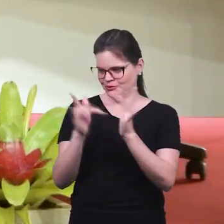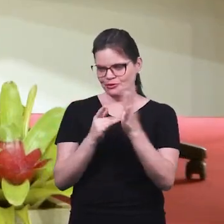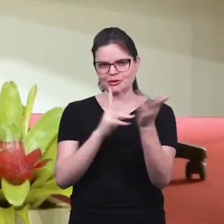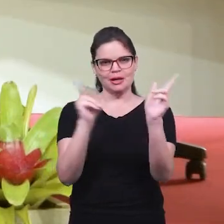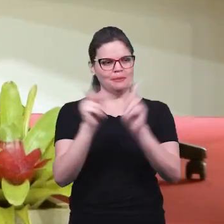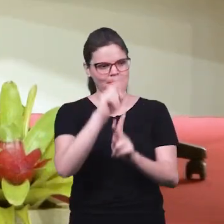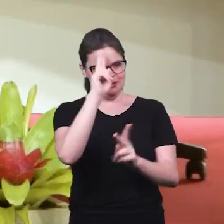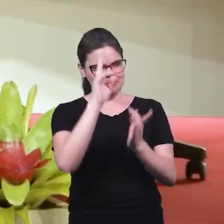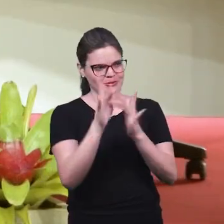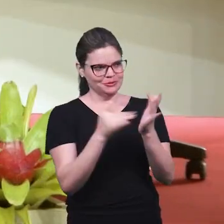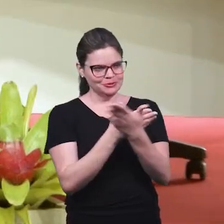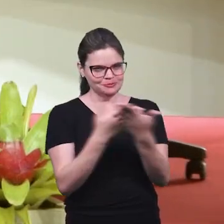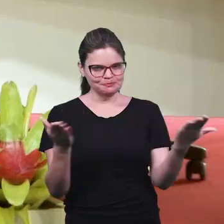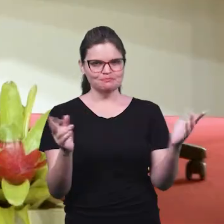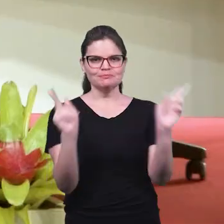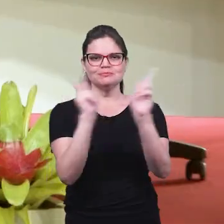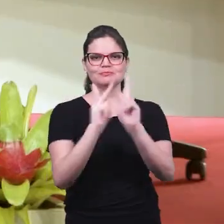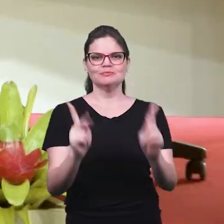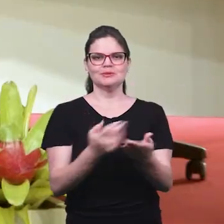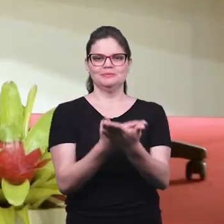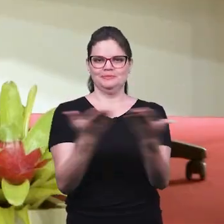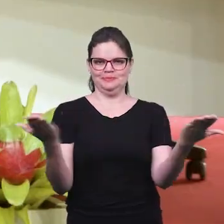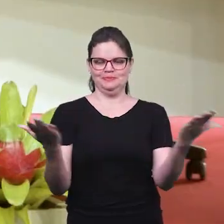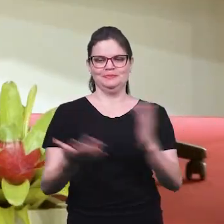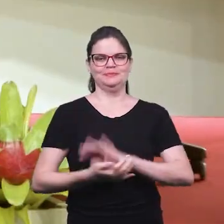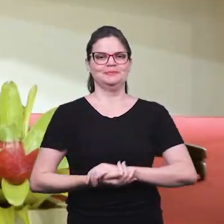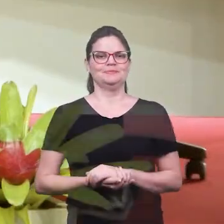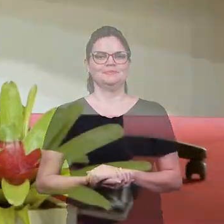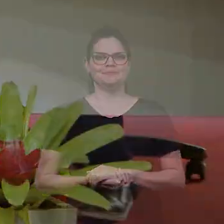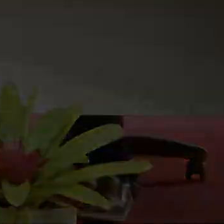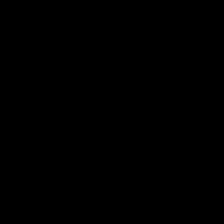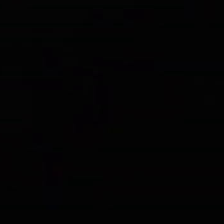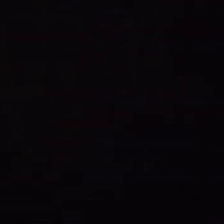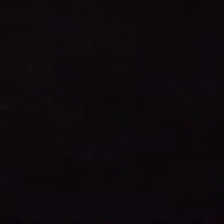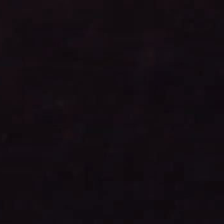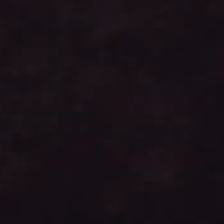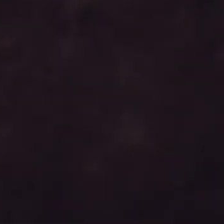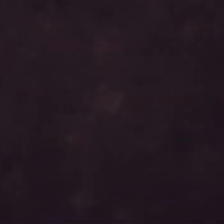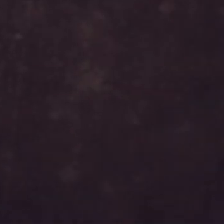Senhor, Paz, Senhor. pastor Erlon, a paz do Senhor, todos os irmãos.